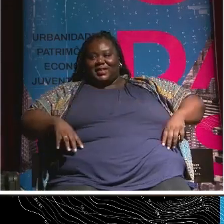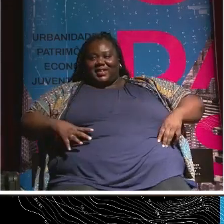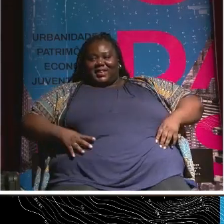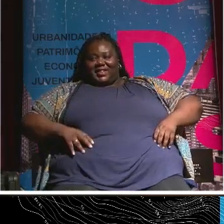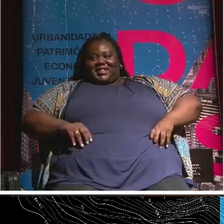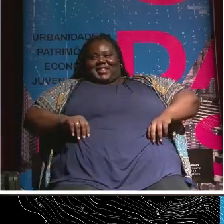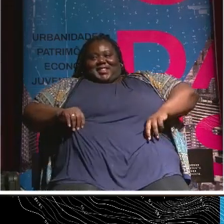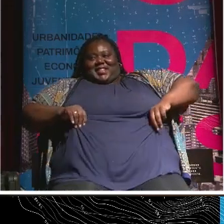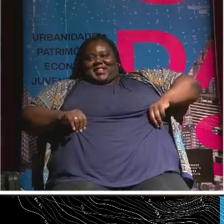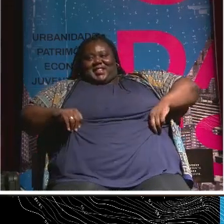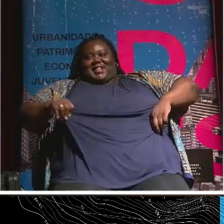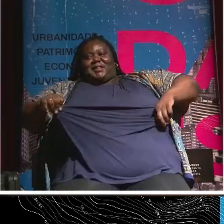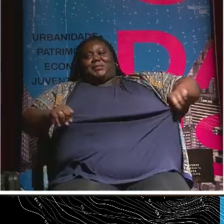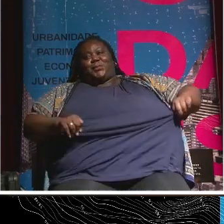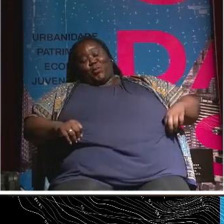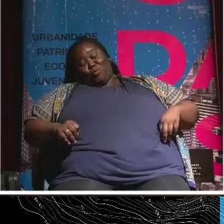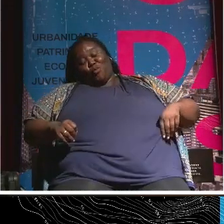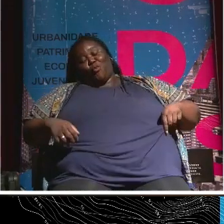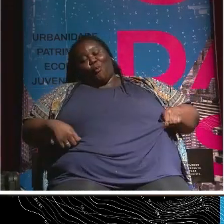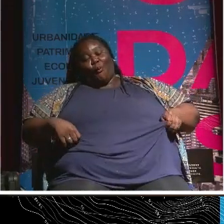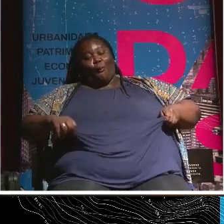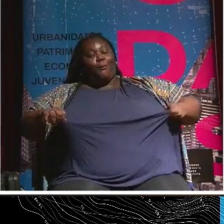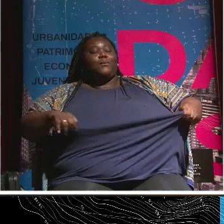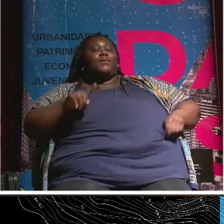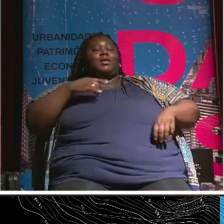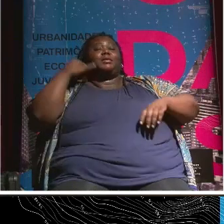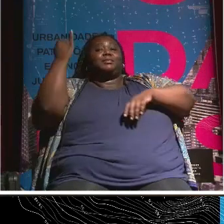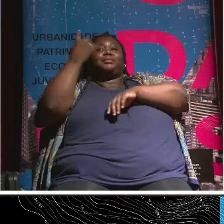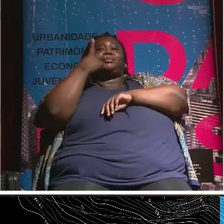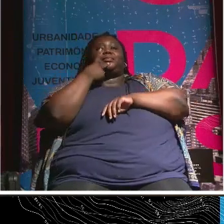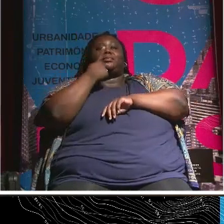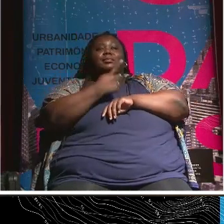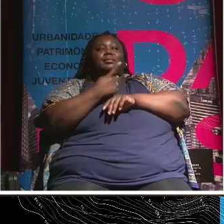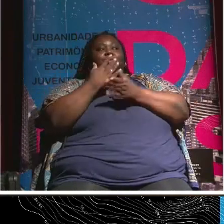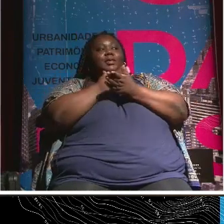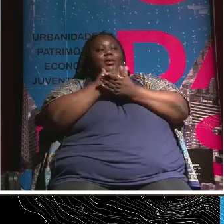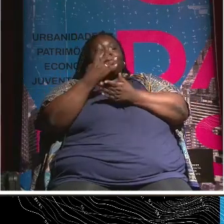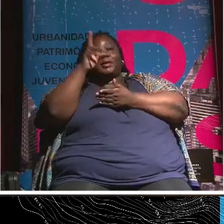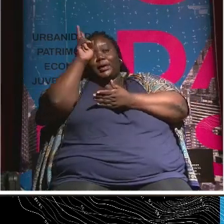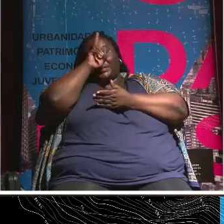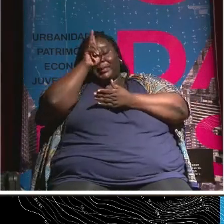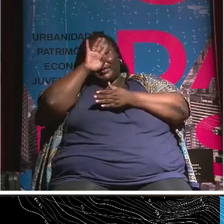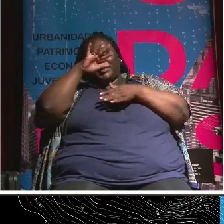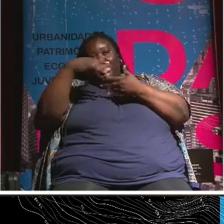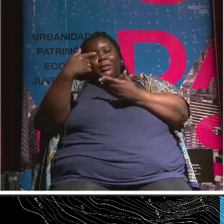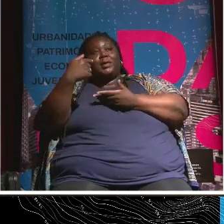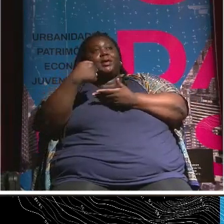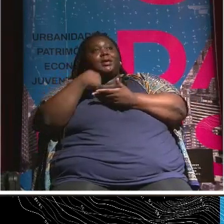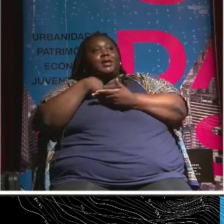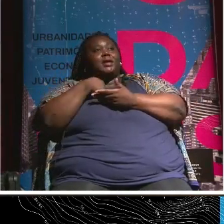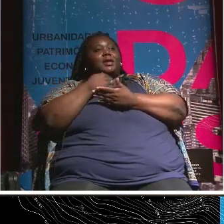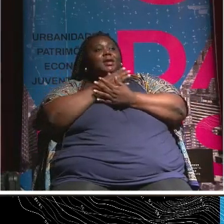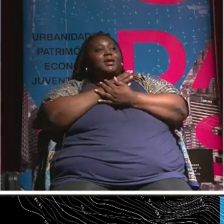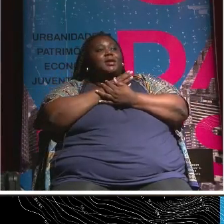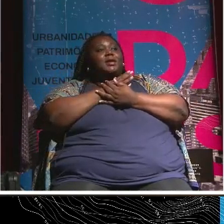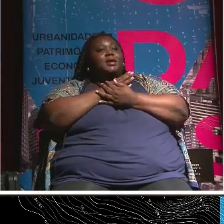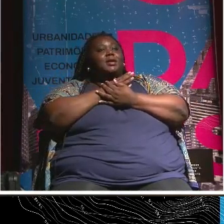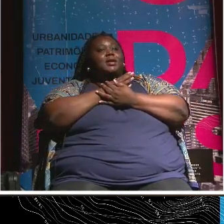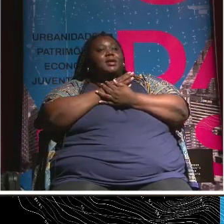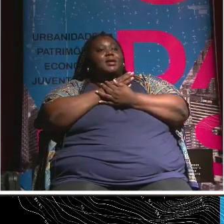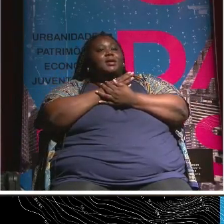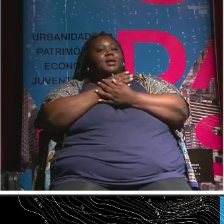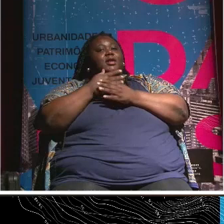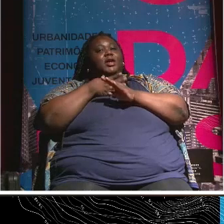Muito importante, Dani, a abordagem que você traz, essa visão. O início da sua fala me lembrou muito quando eu, por um acaso do destino, entrei